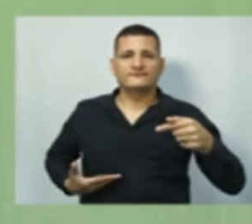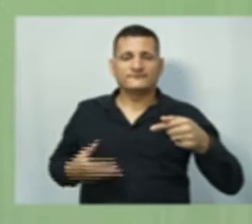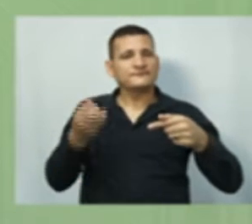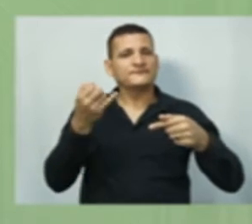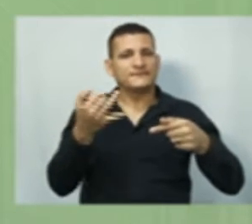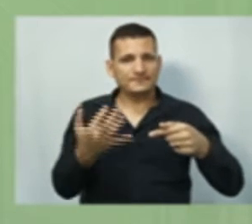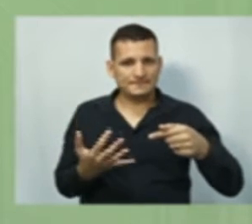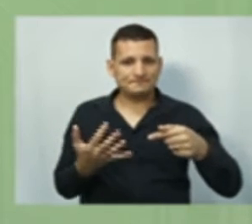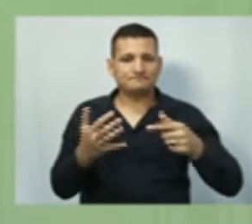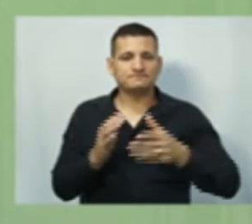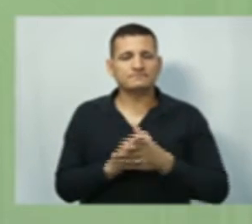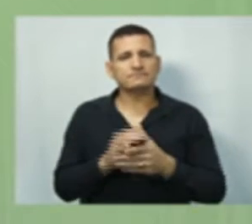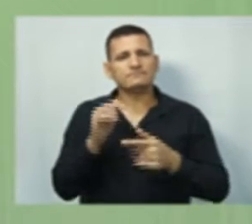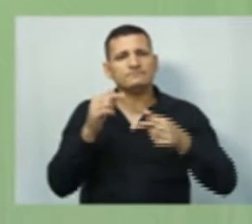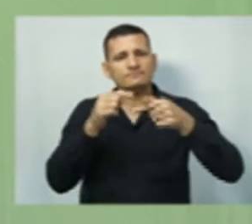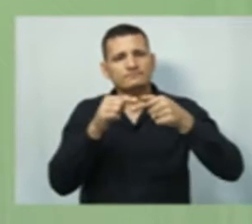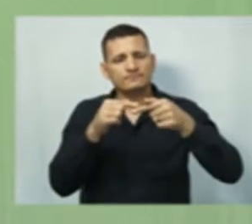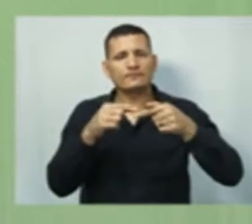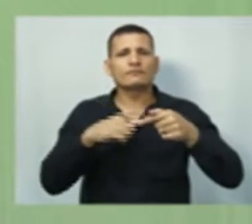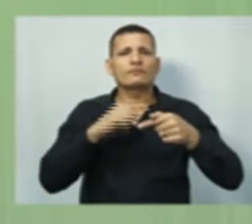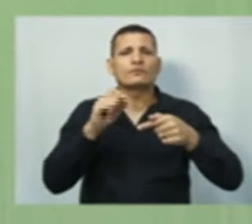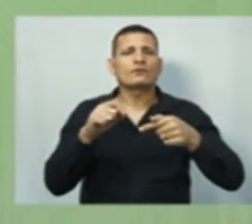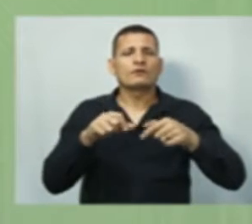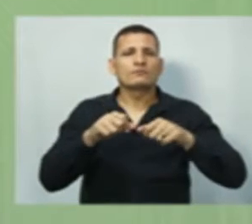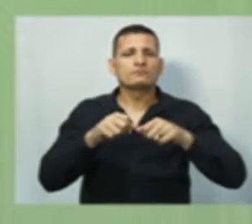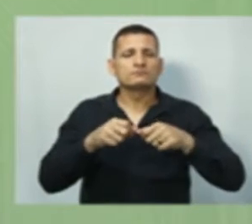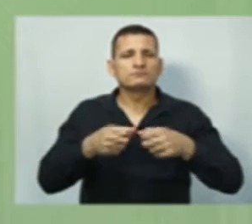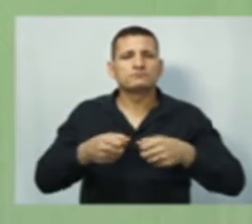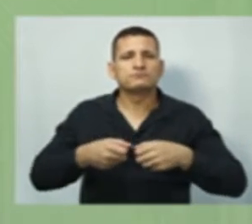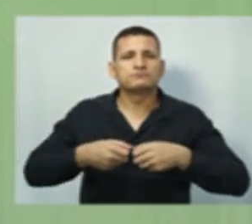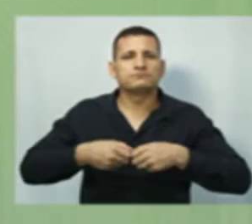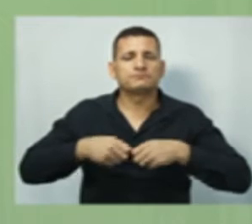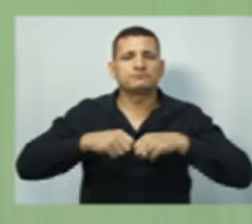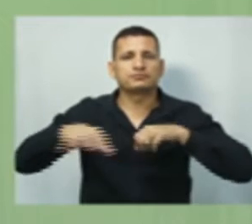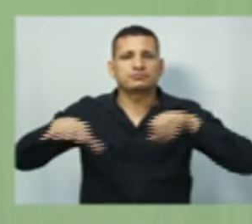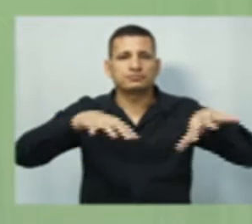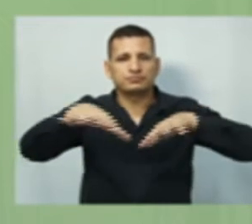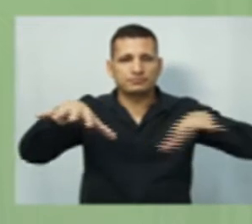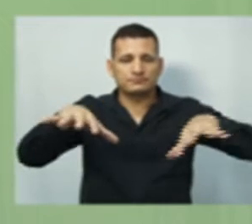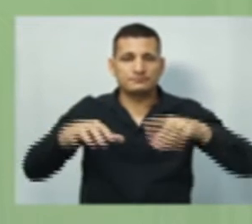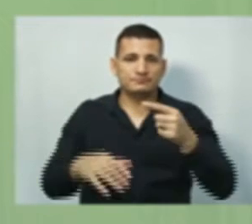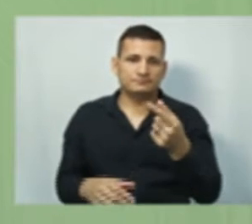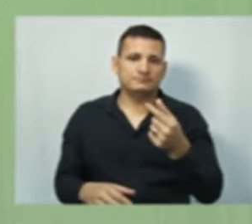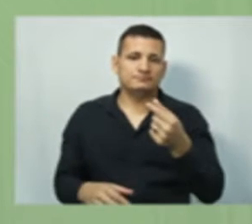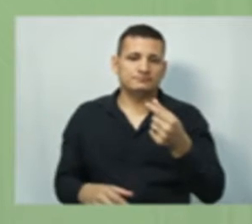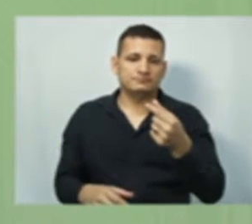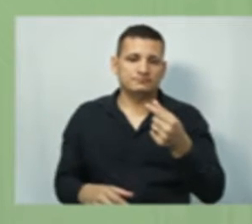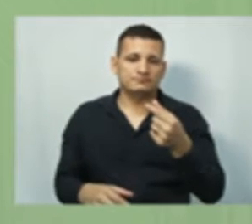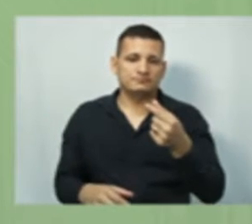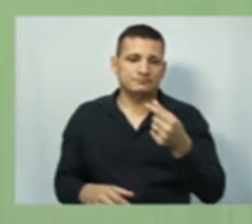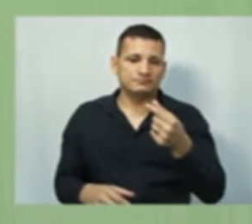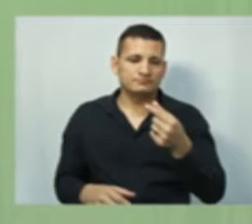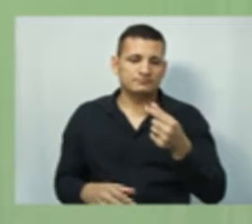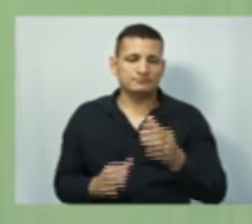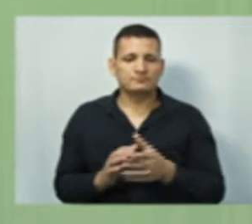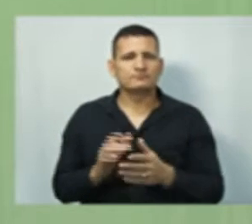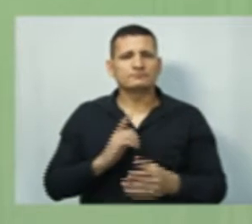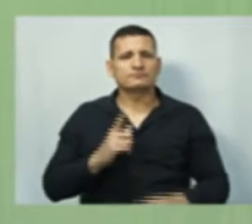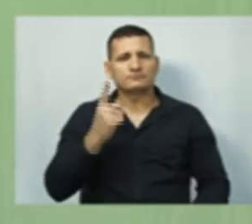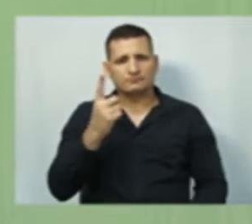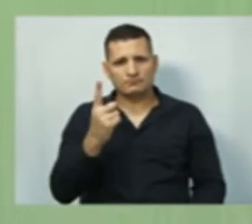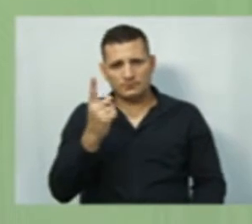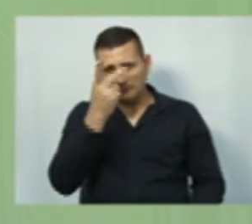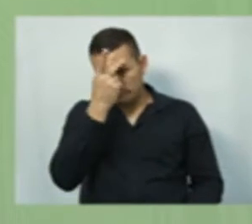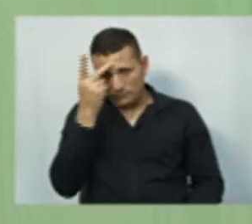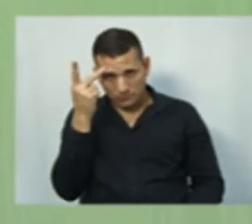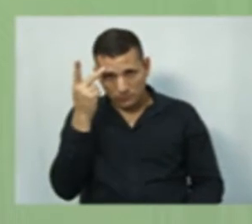aqui, então, de distribuição de renda. Olha a nossa figura, a gente tem uma pessoa consumindo uma larga porção de renda, mas também com